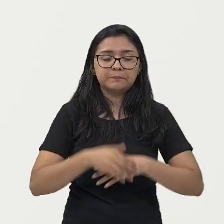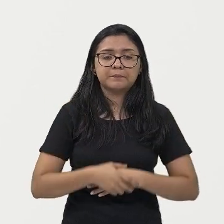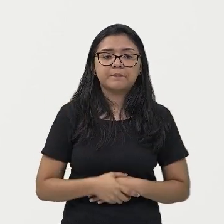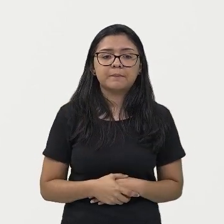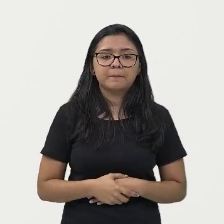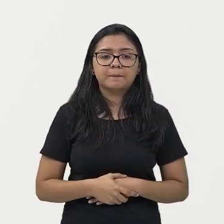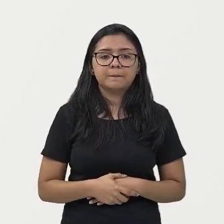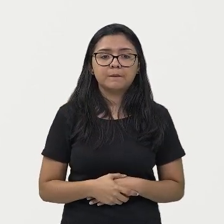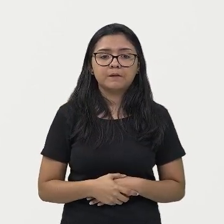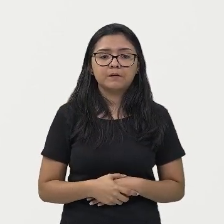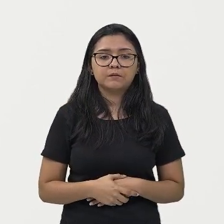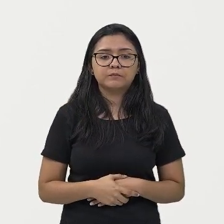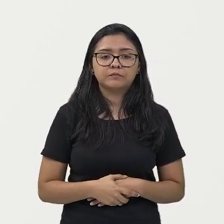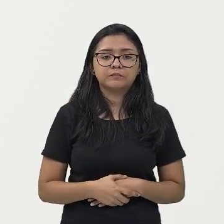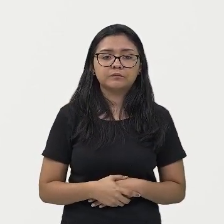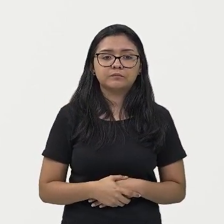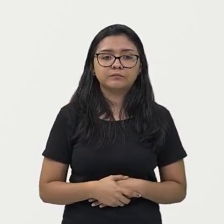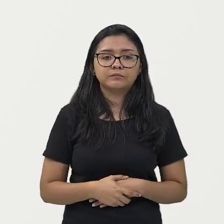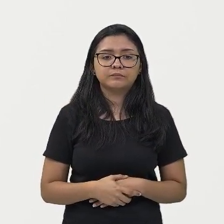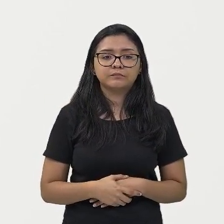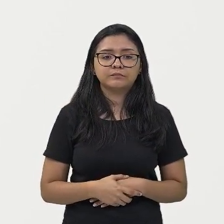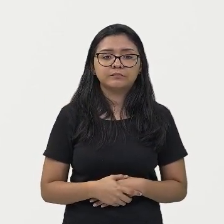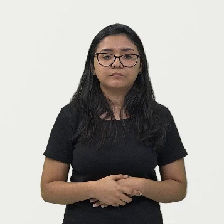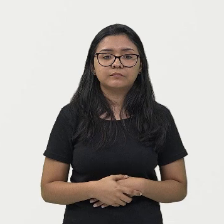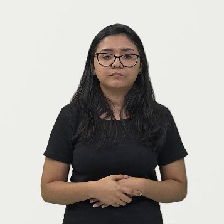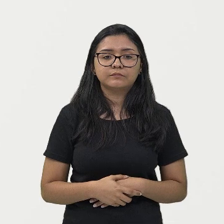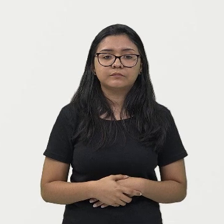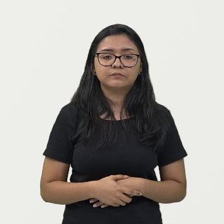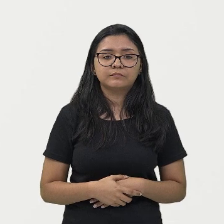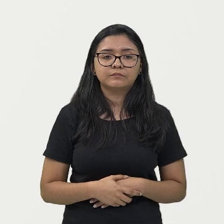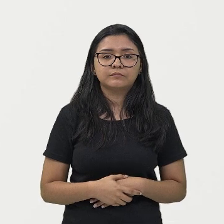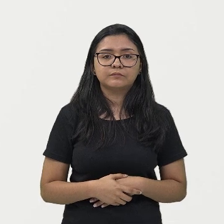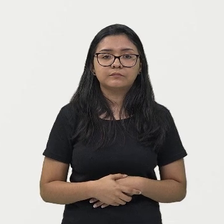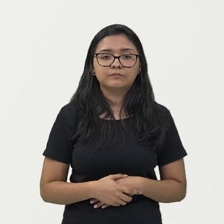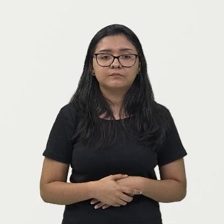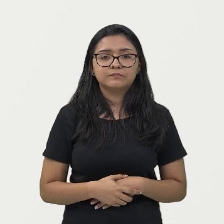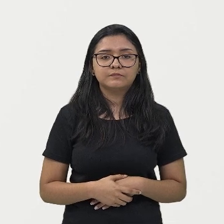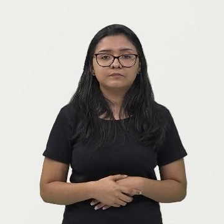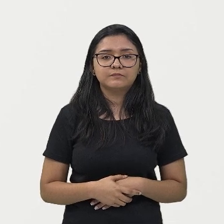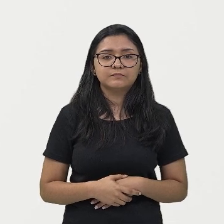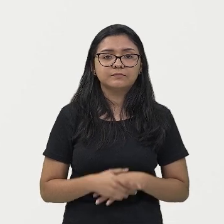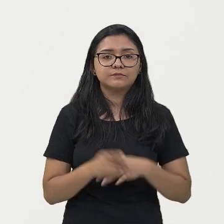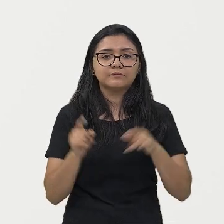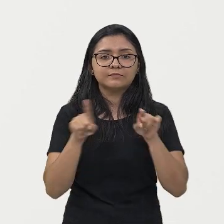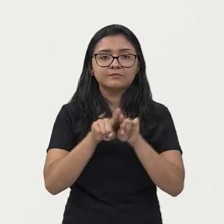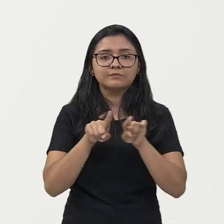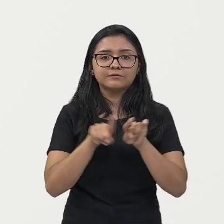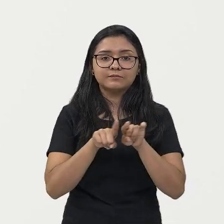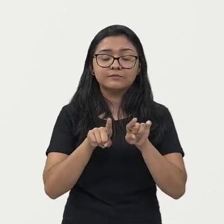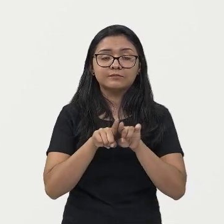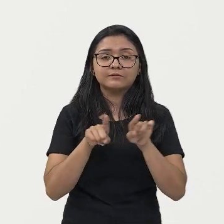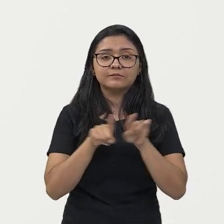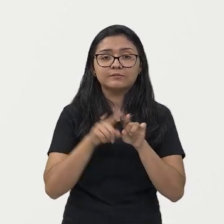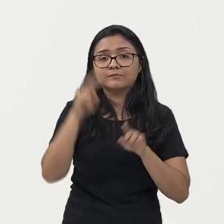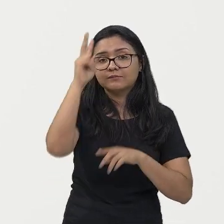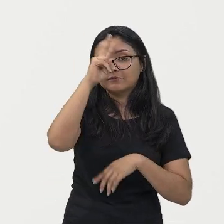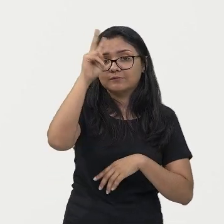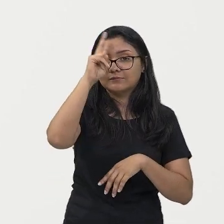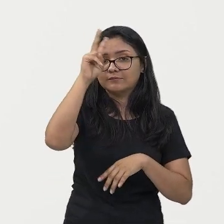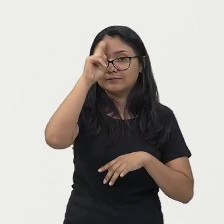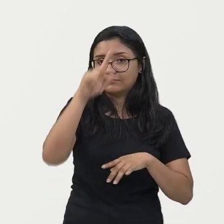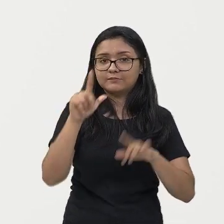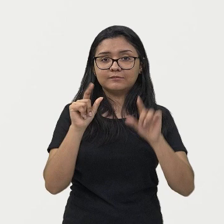carbônica aberta. Também não esqueçam, né, que ela pode ser uma